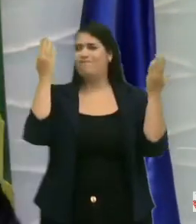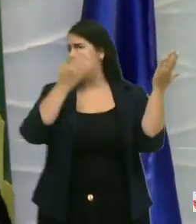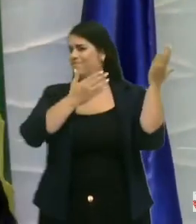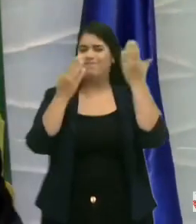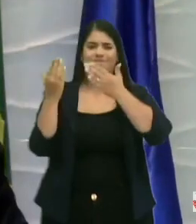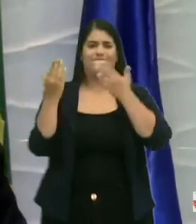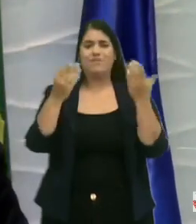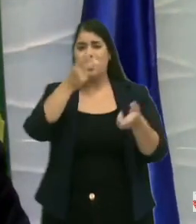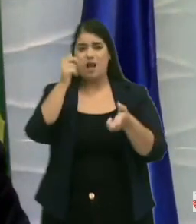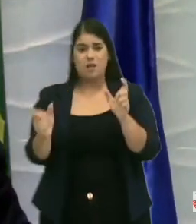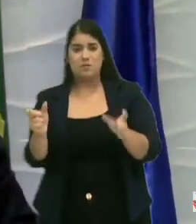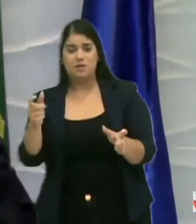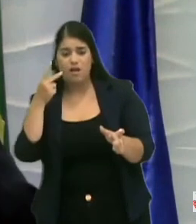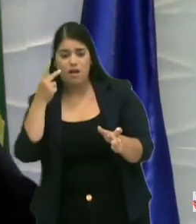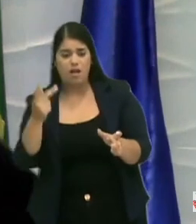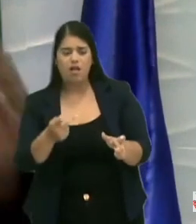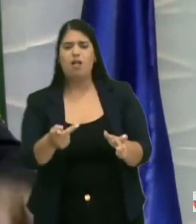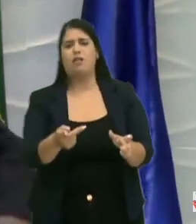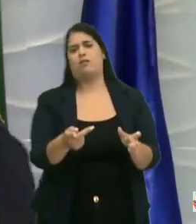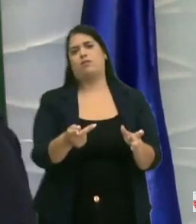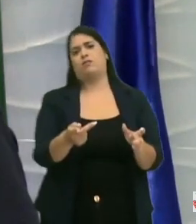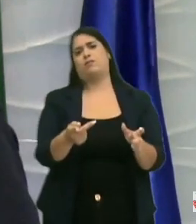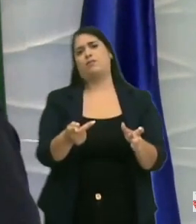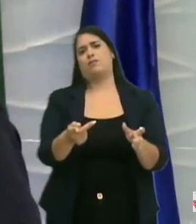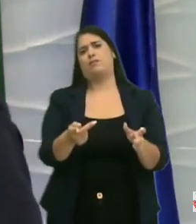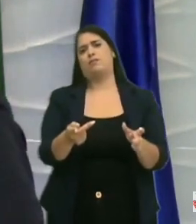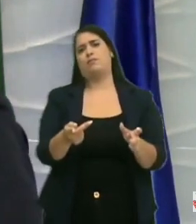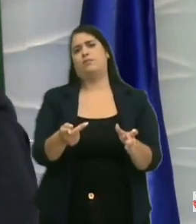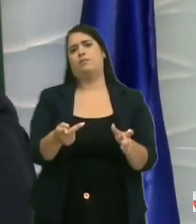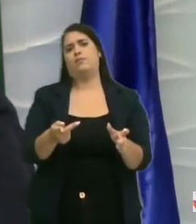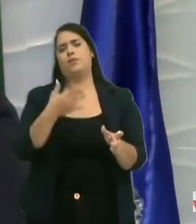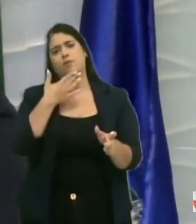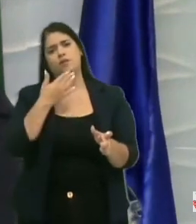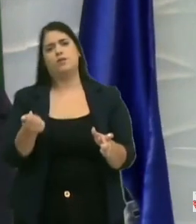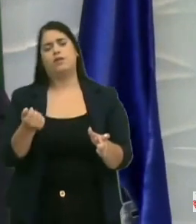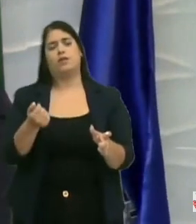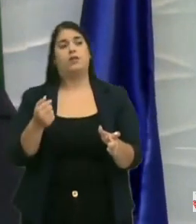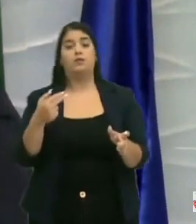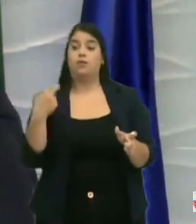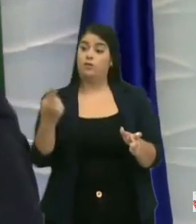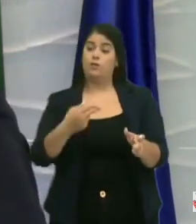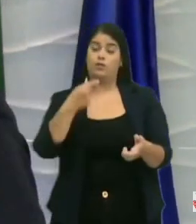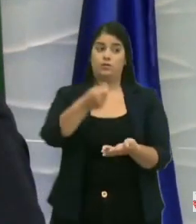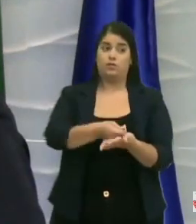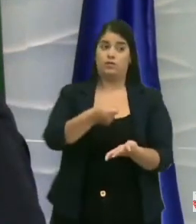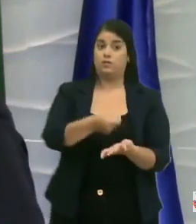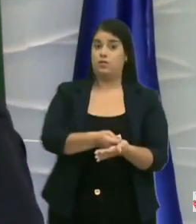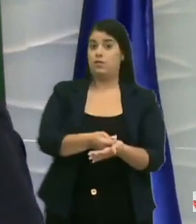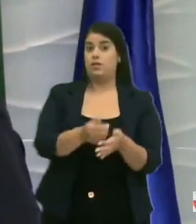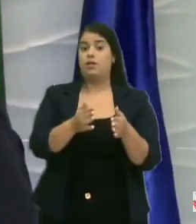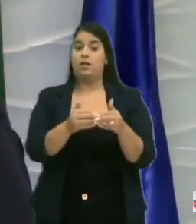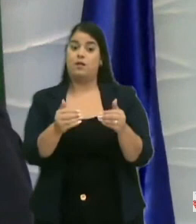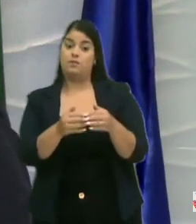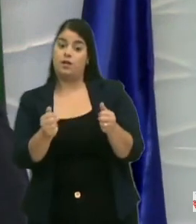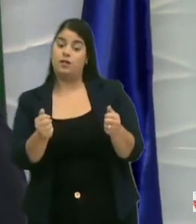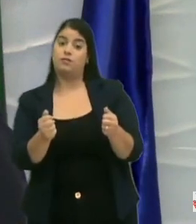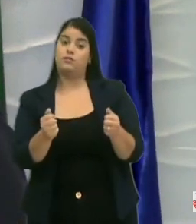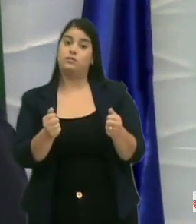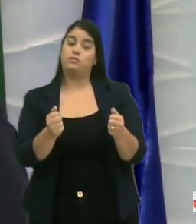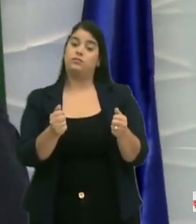lá para ver uma situação daquela, para tomar providência. Aí quando a gente cobra, a gente pede, com